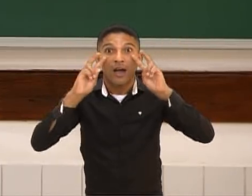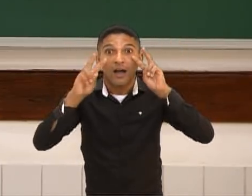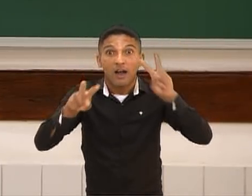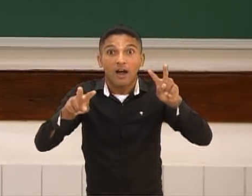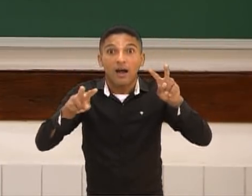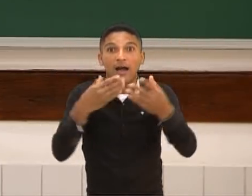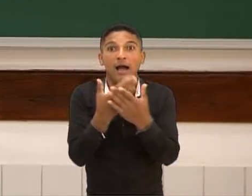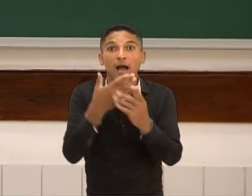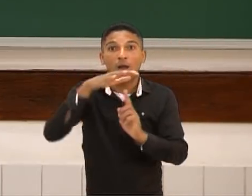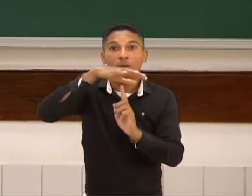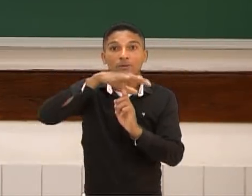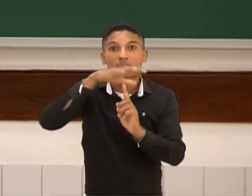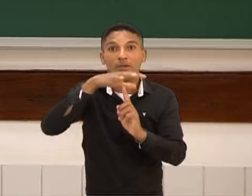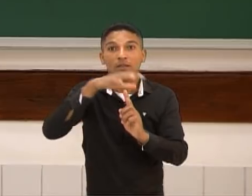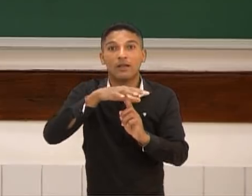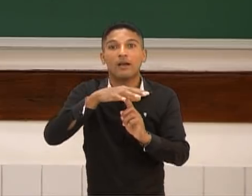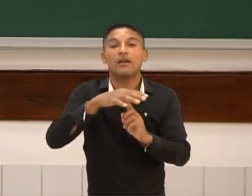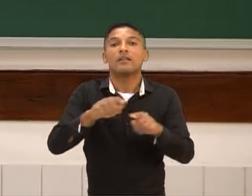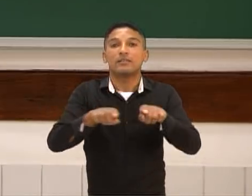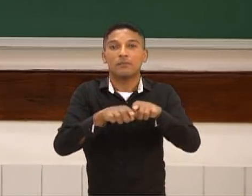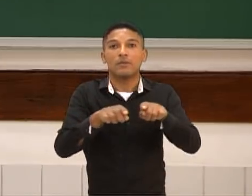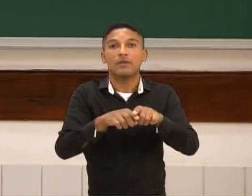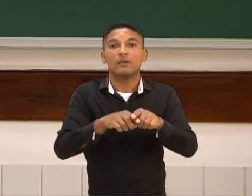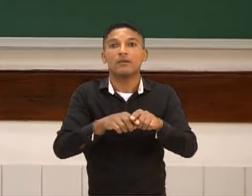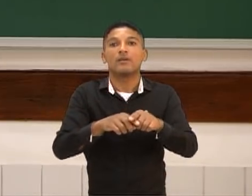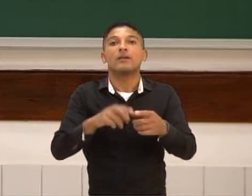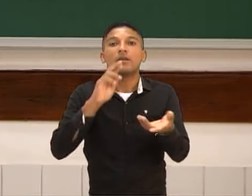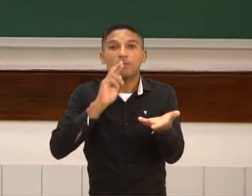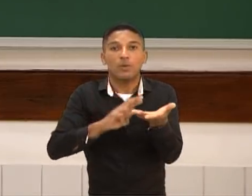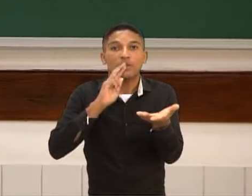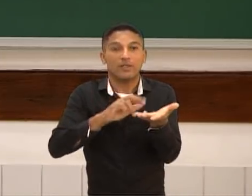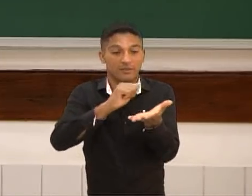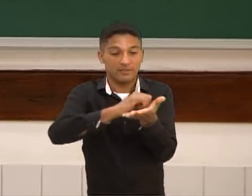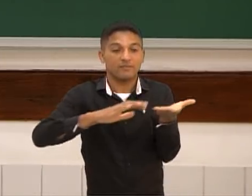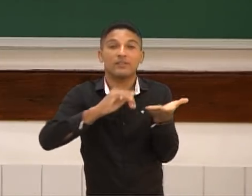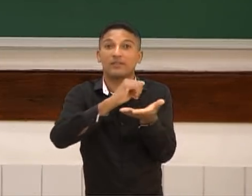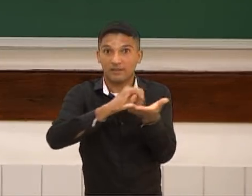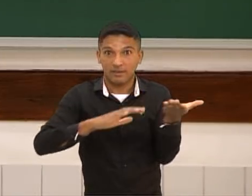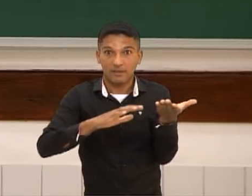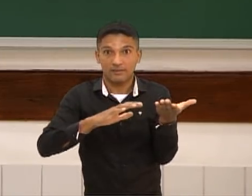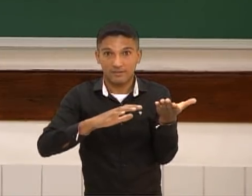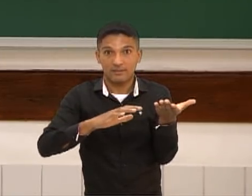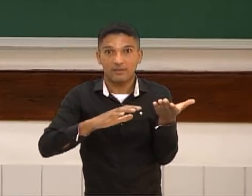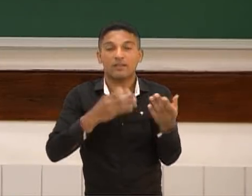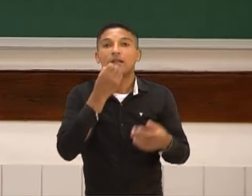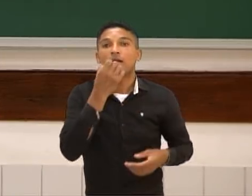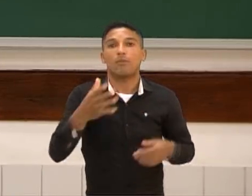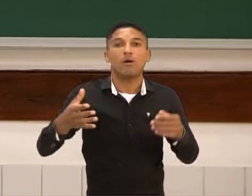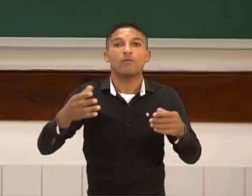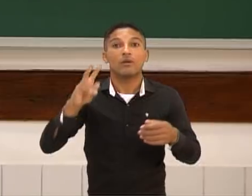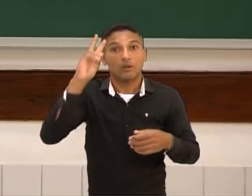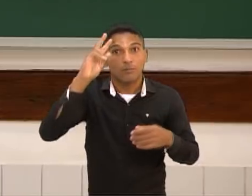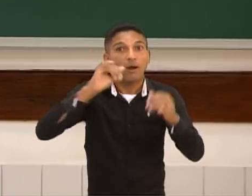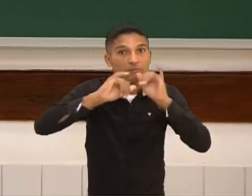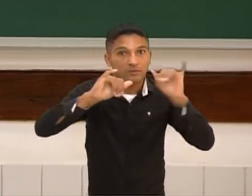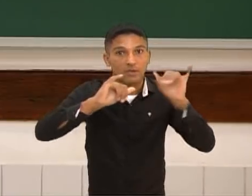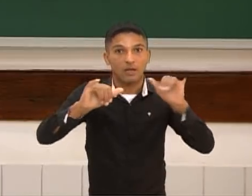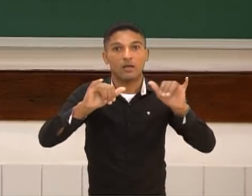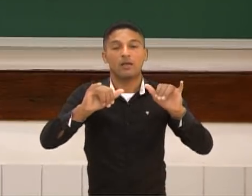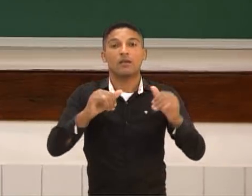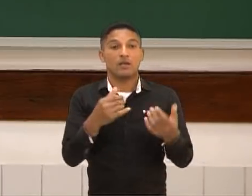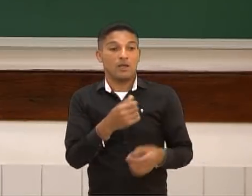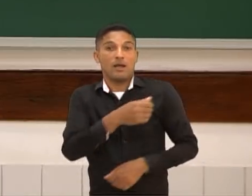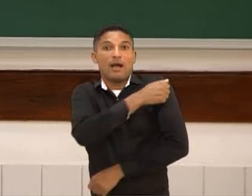assistindo as videoaulas, respondendo as atividades, né? É sempre bom a gente fazer aquele lembrete. Os estudantes que têm acesso